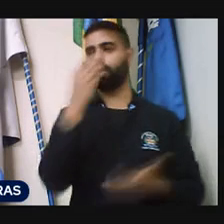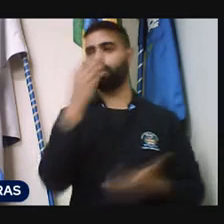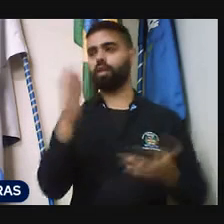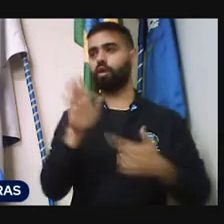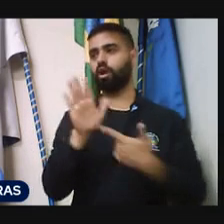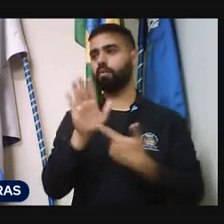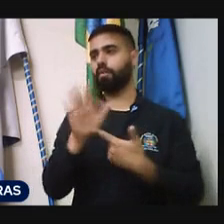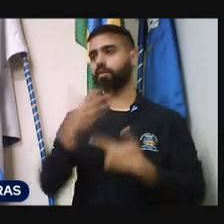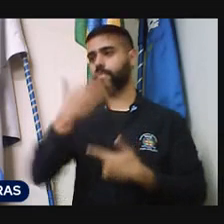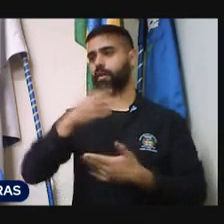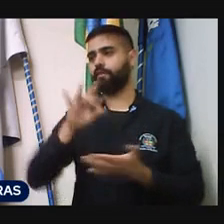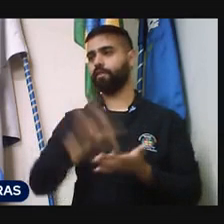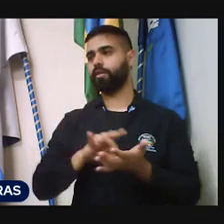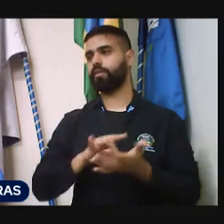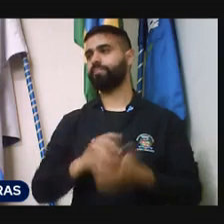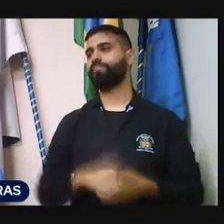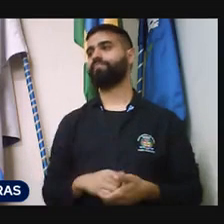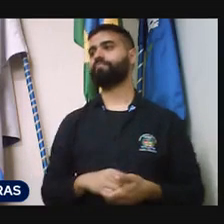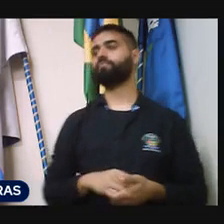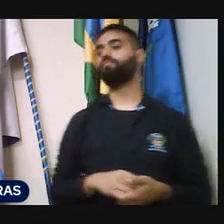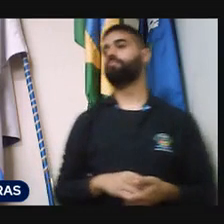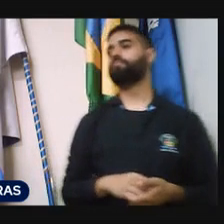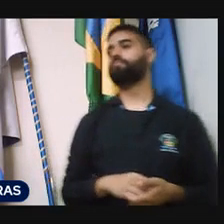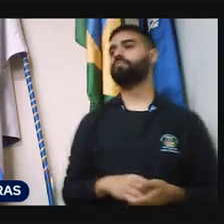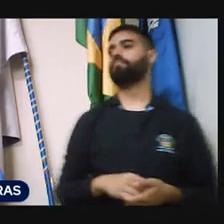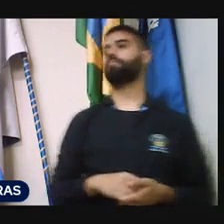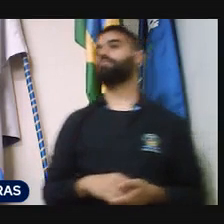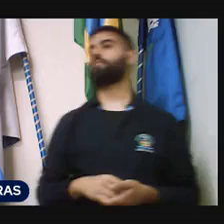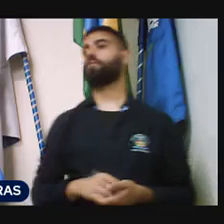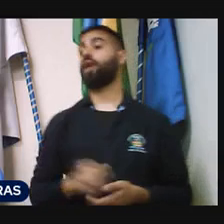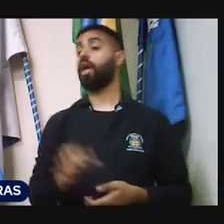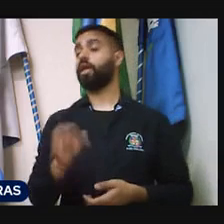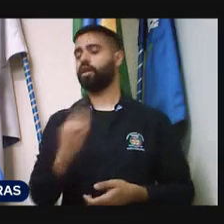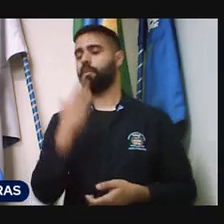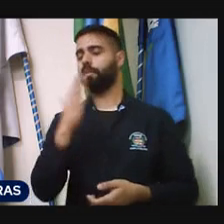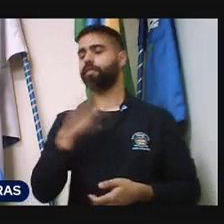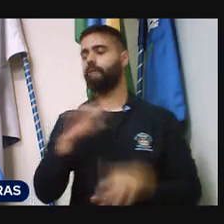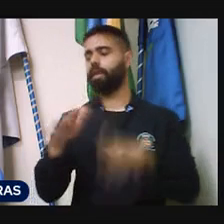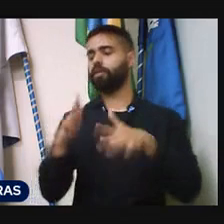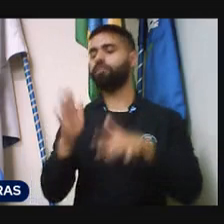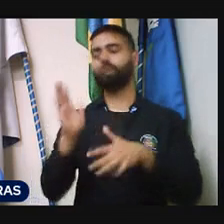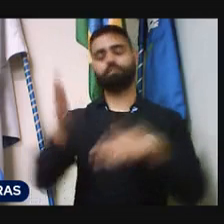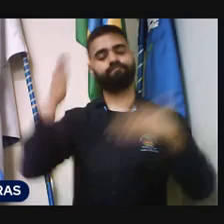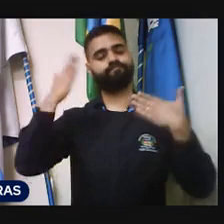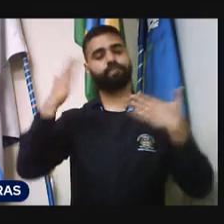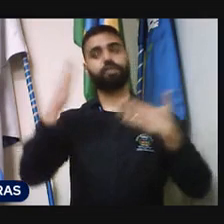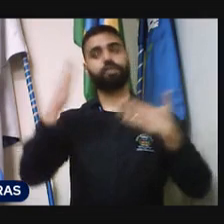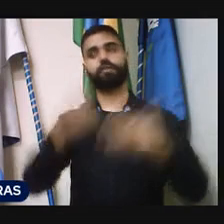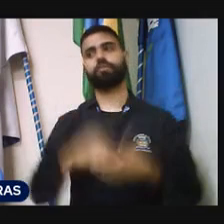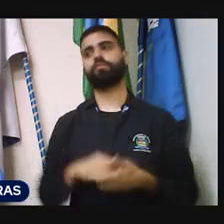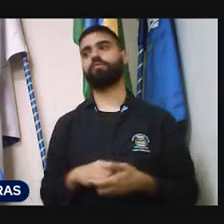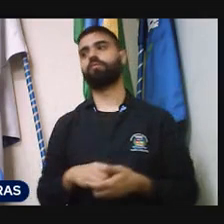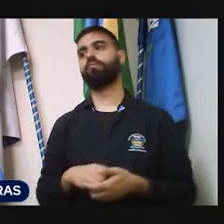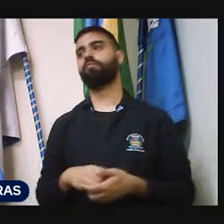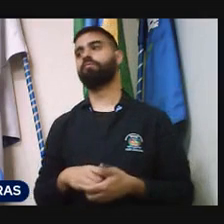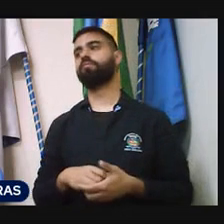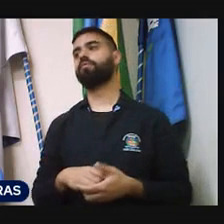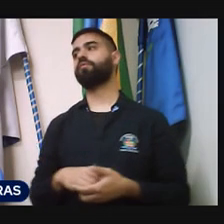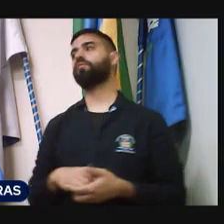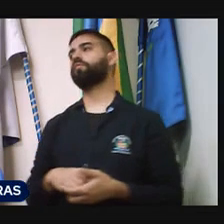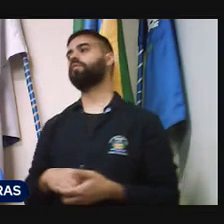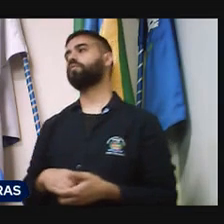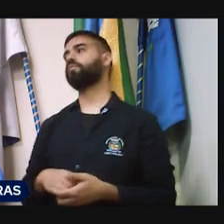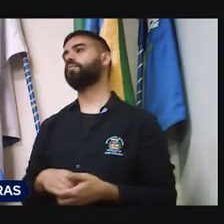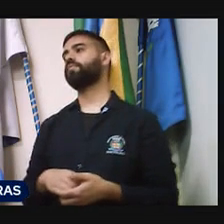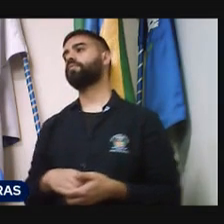rodoviário certa de que o pedido será máxima atenção renove-se série de Protestos de estima e consideração sala das